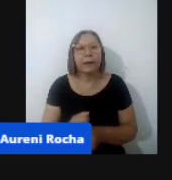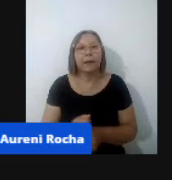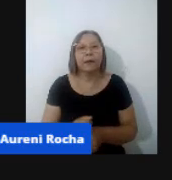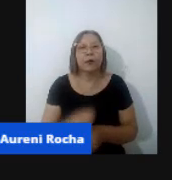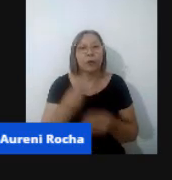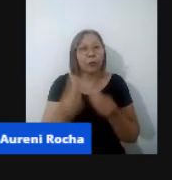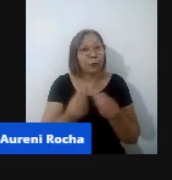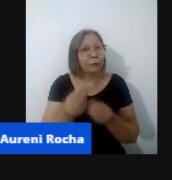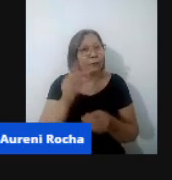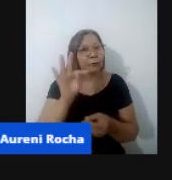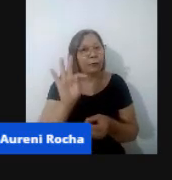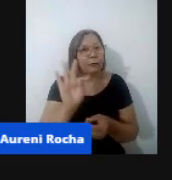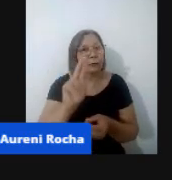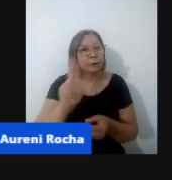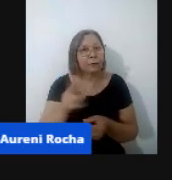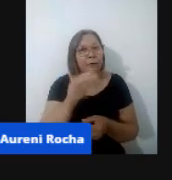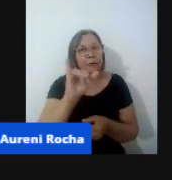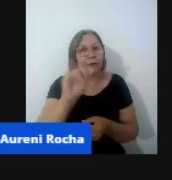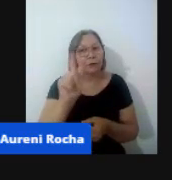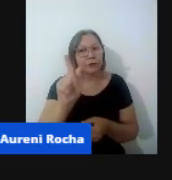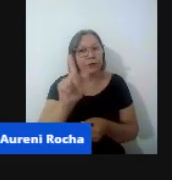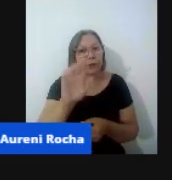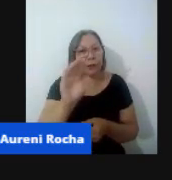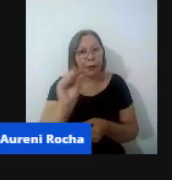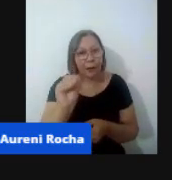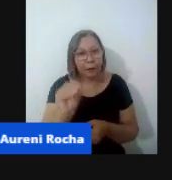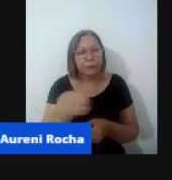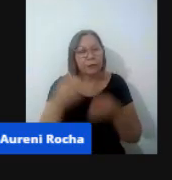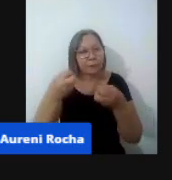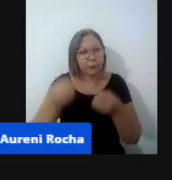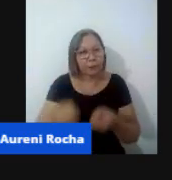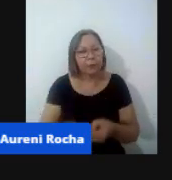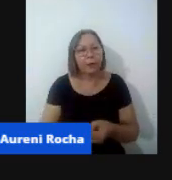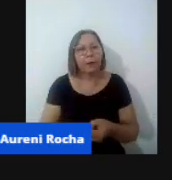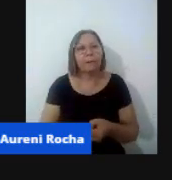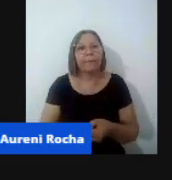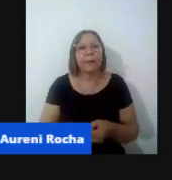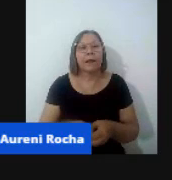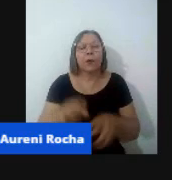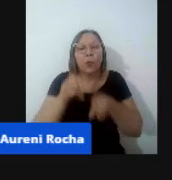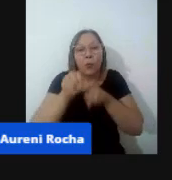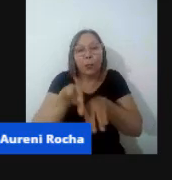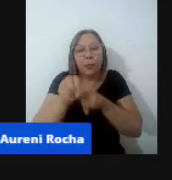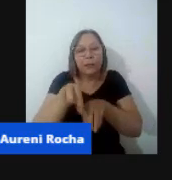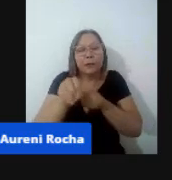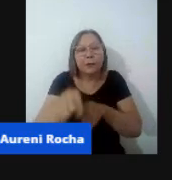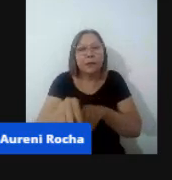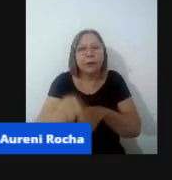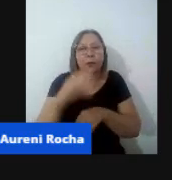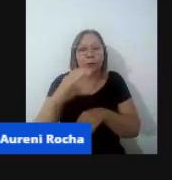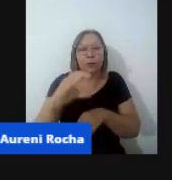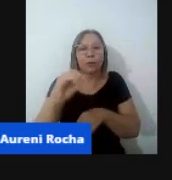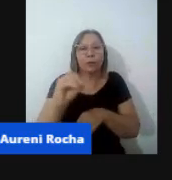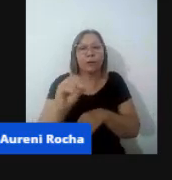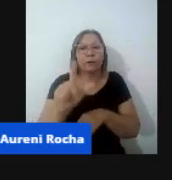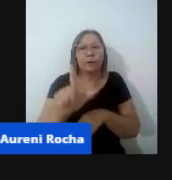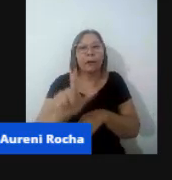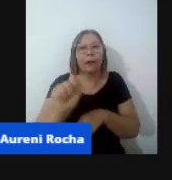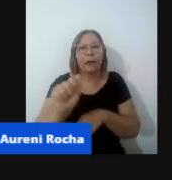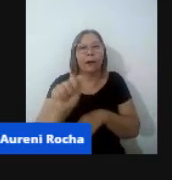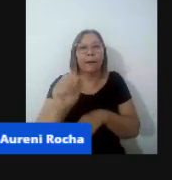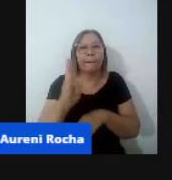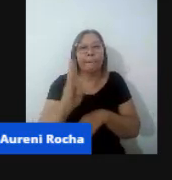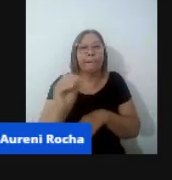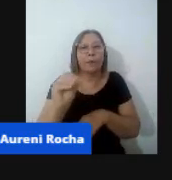esse ensino colaborativo ocorre em todo o contexto escolar, não só dentro da sala de aula, mas às vezes eu preciso dessa